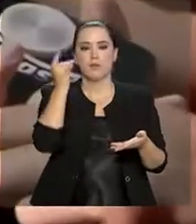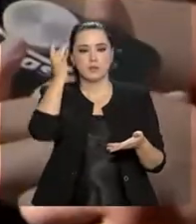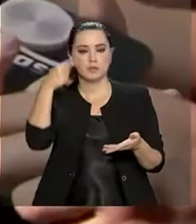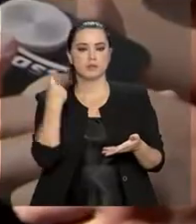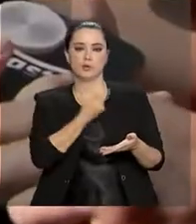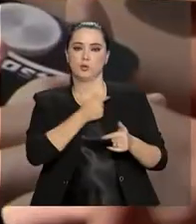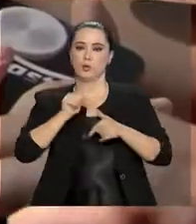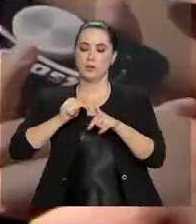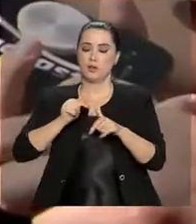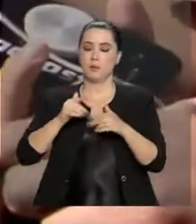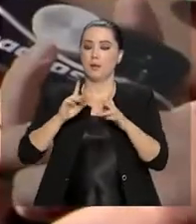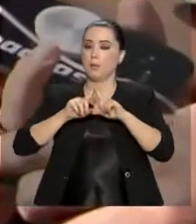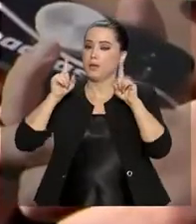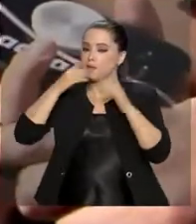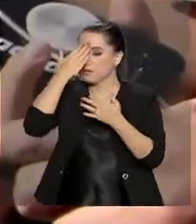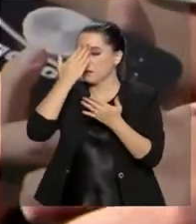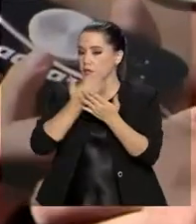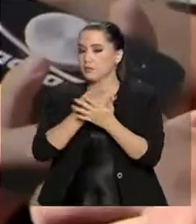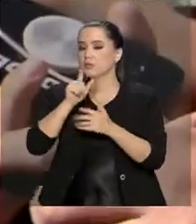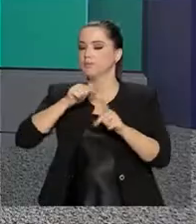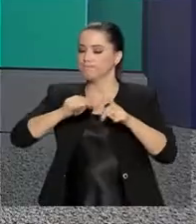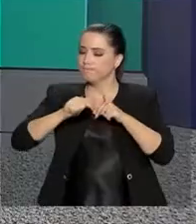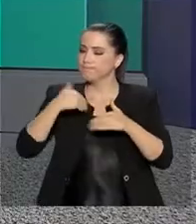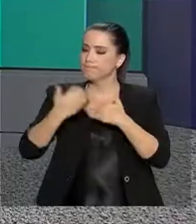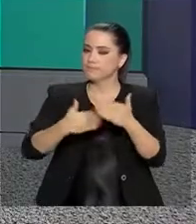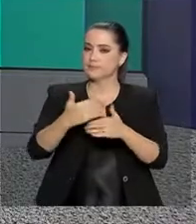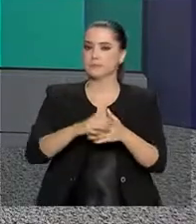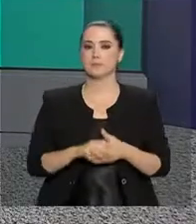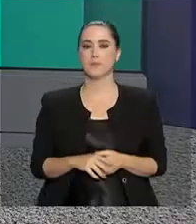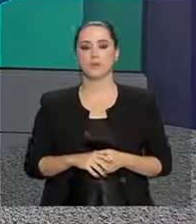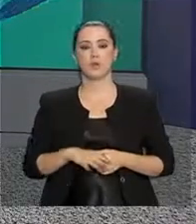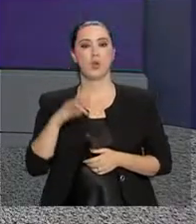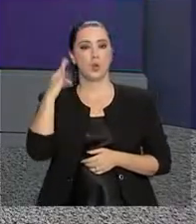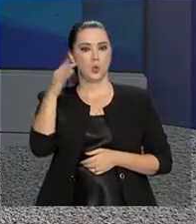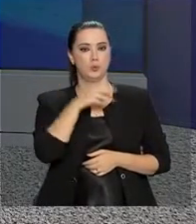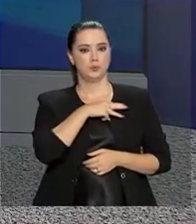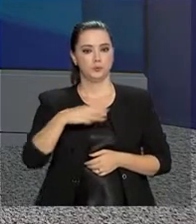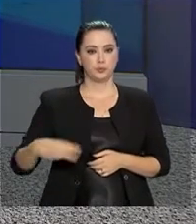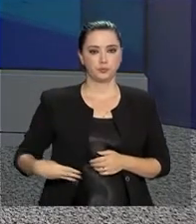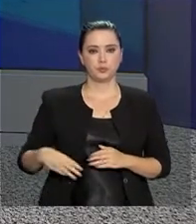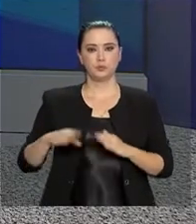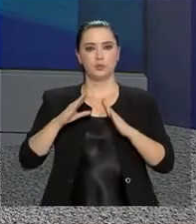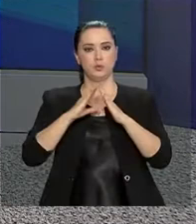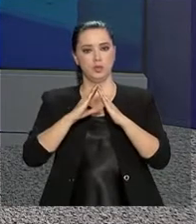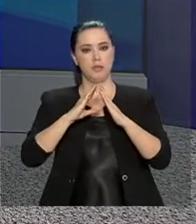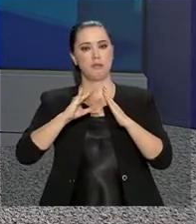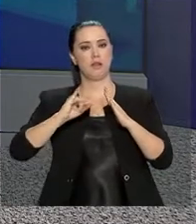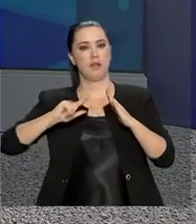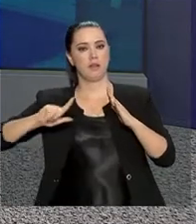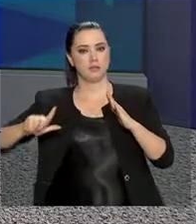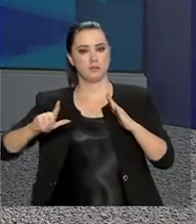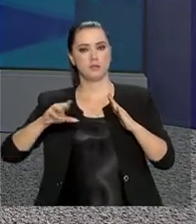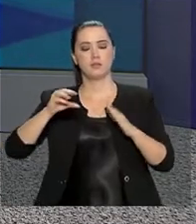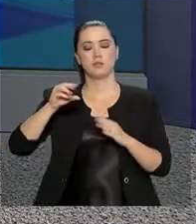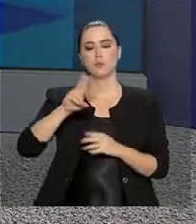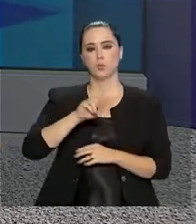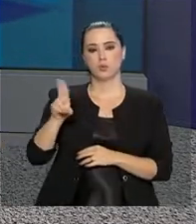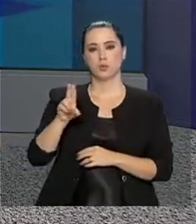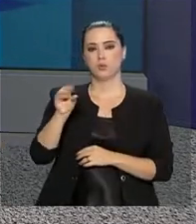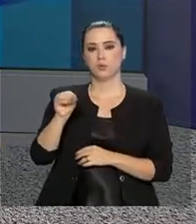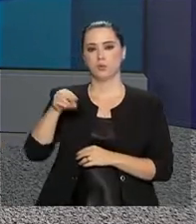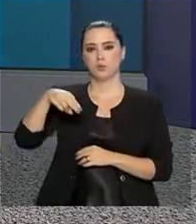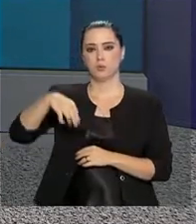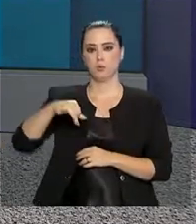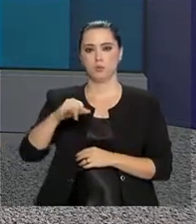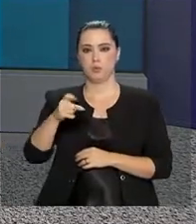trabalho, mas eu tenho certeza que vai ser trabalhosa. O futuro ministro da Casa Civil, Onyx Lorenzoni, confirmou